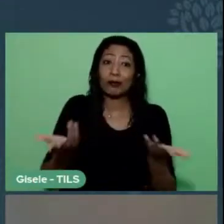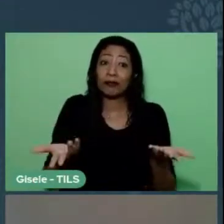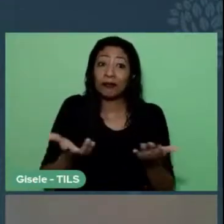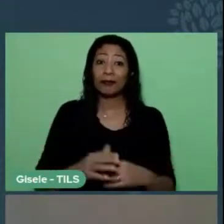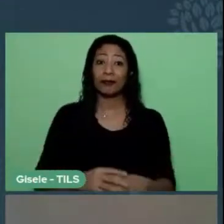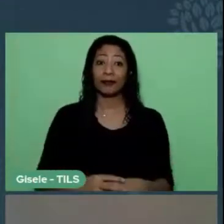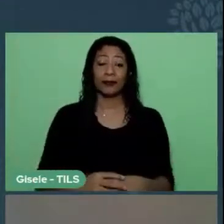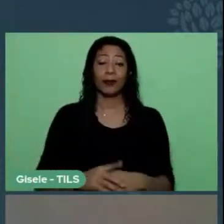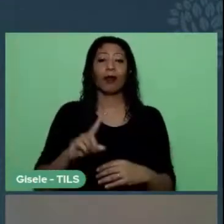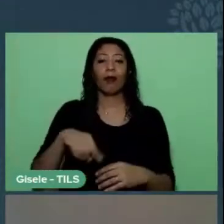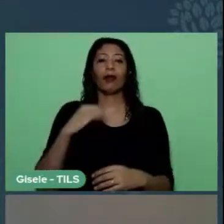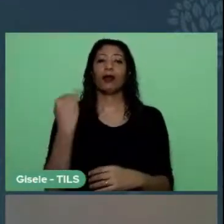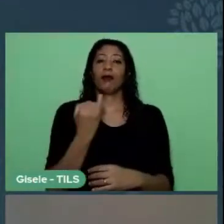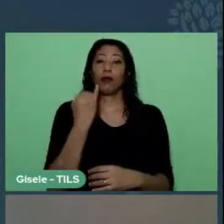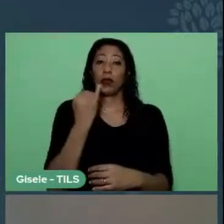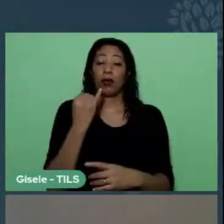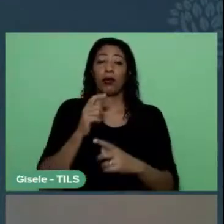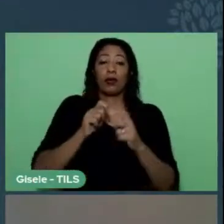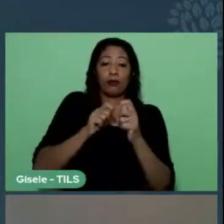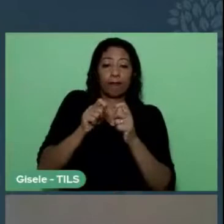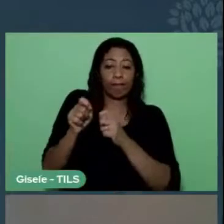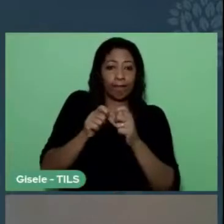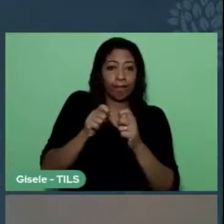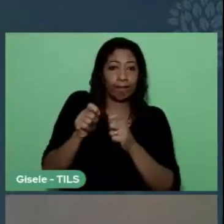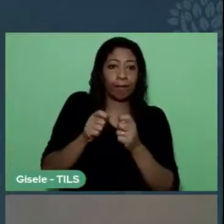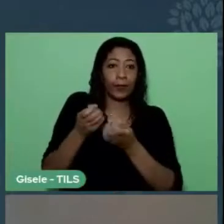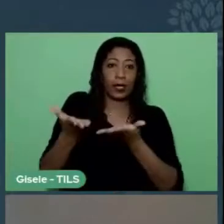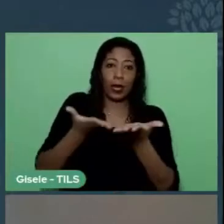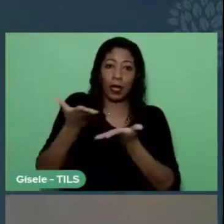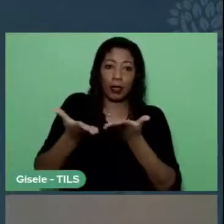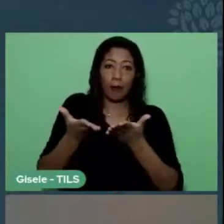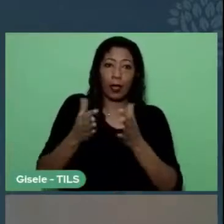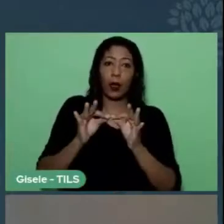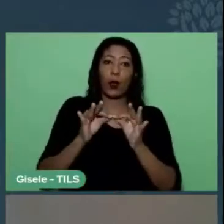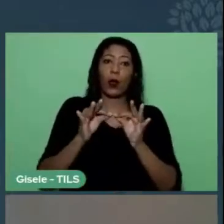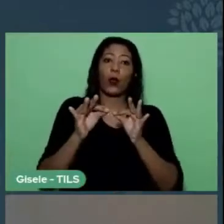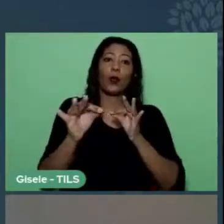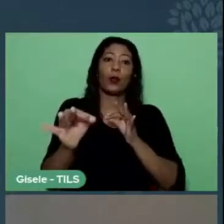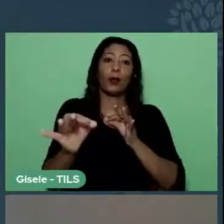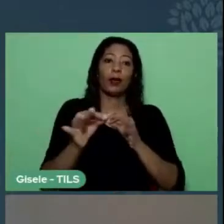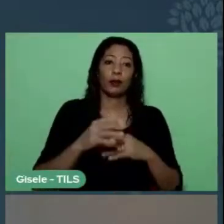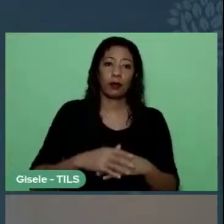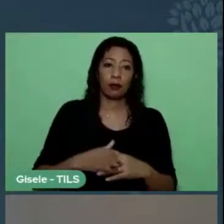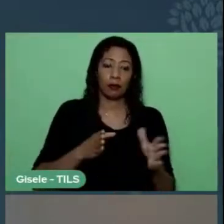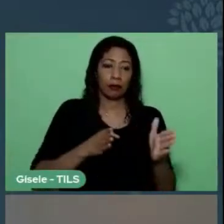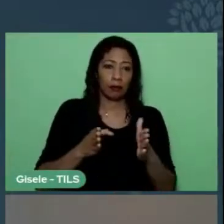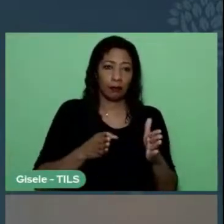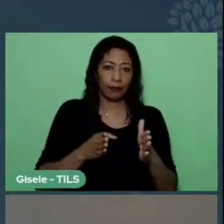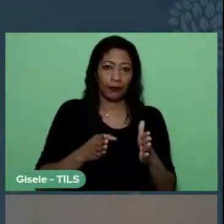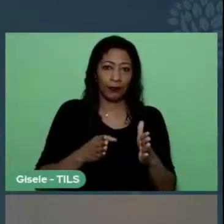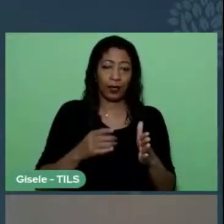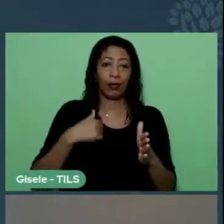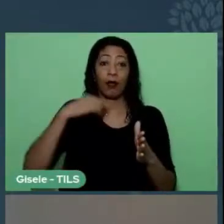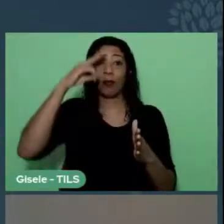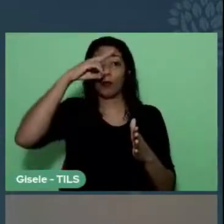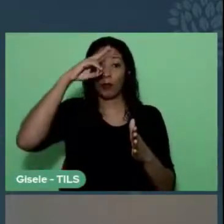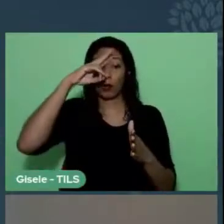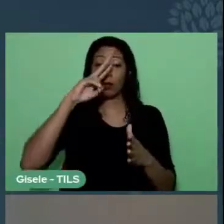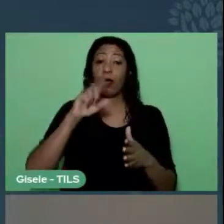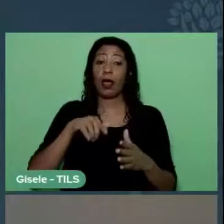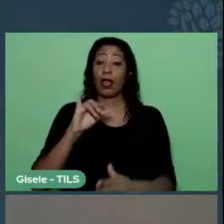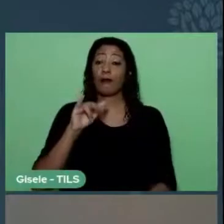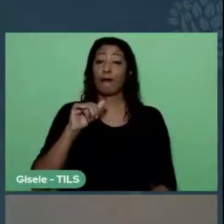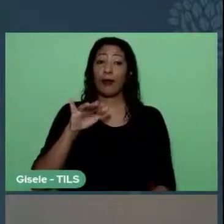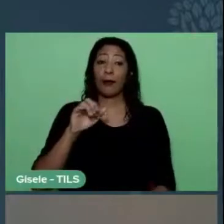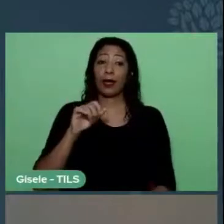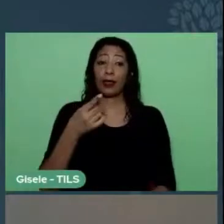para a gente no manejo a longo prazo. Como a gente comentou, é importante a gente ter a lembrança de que a asma é uma doença inflamatória e crônica,